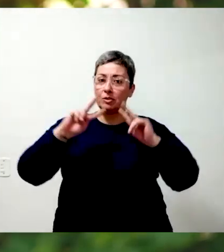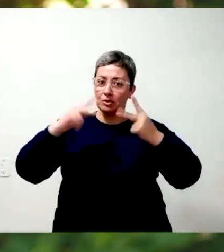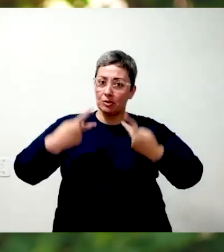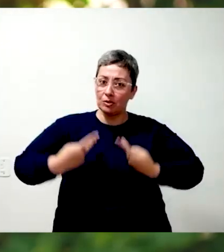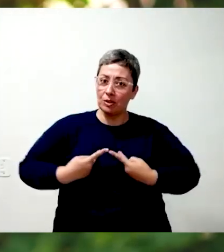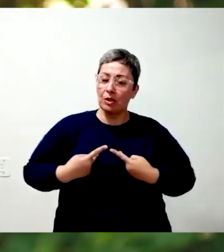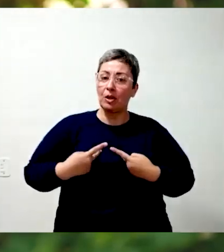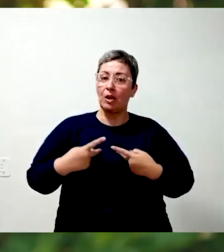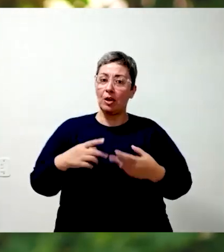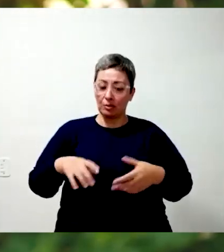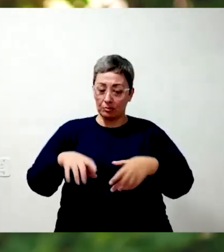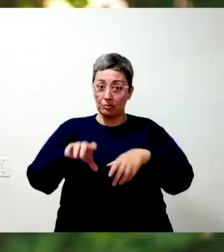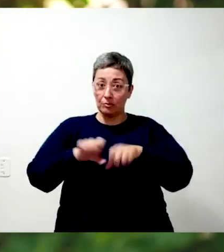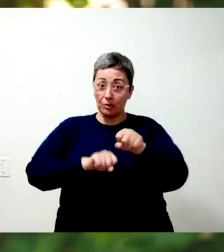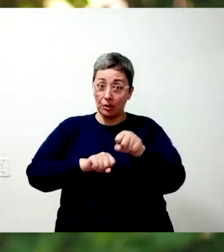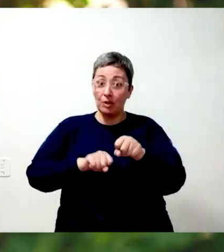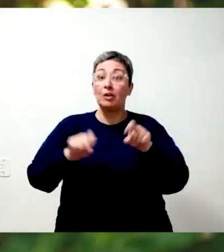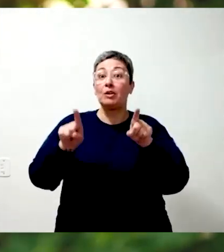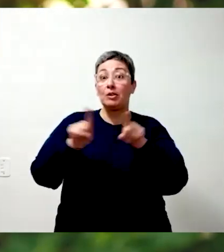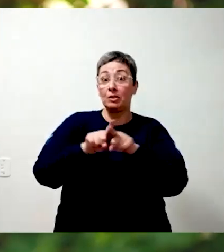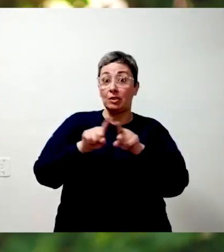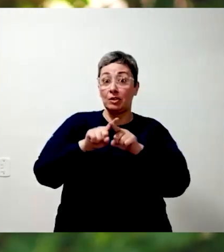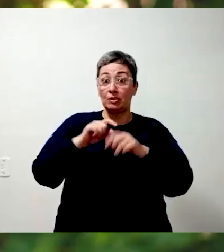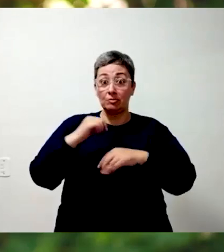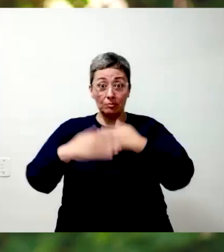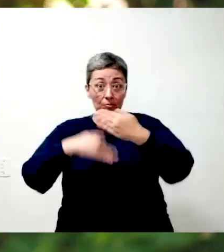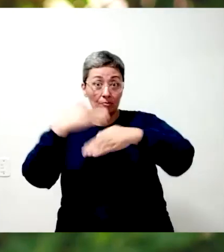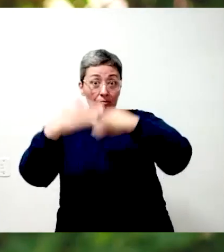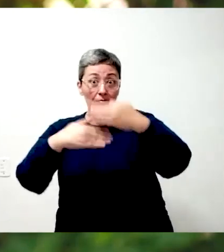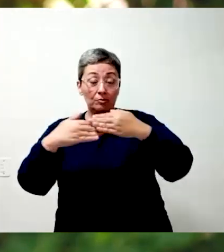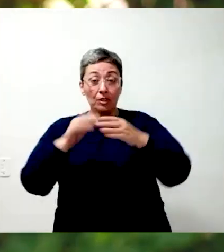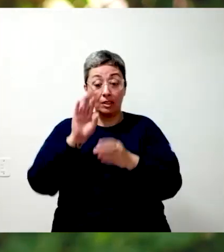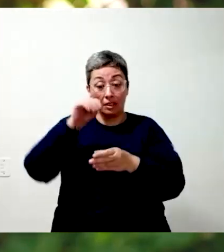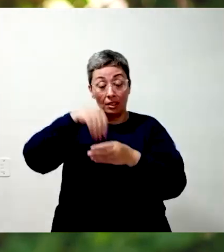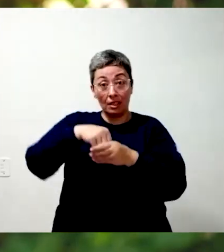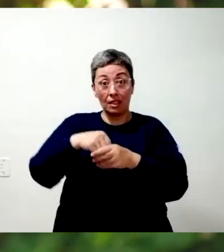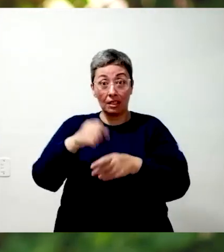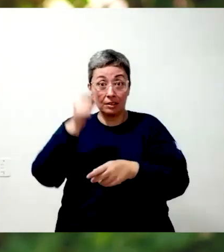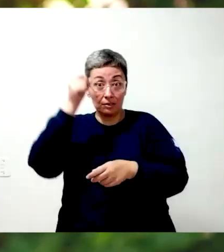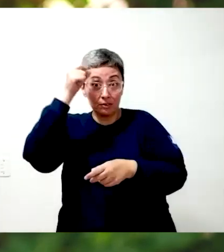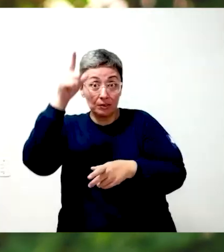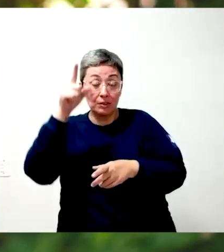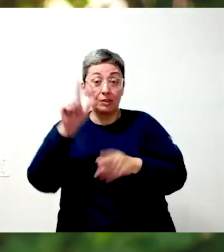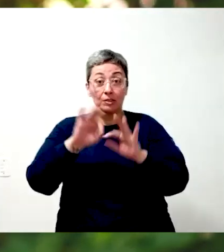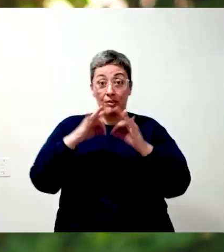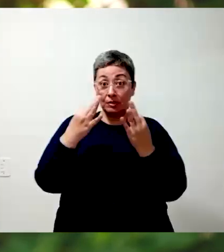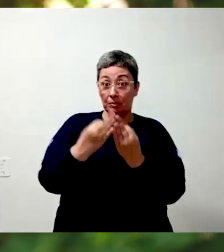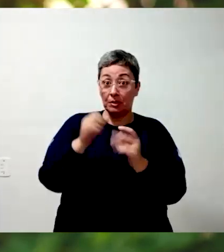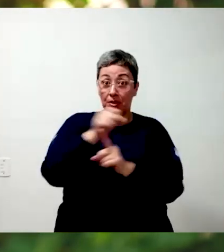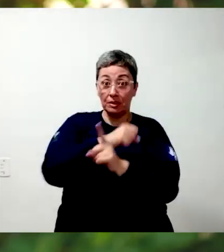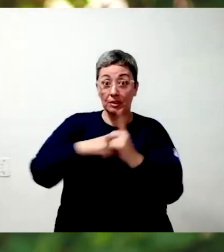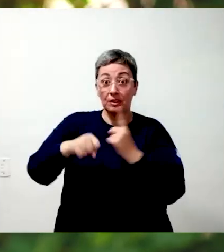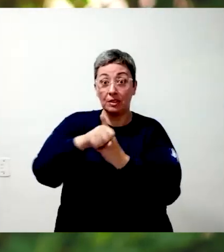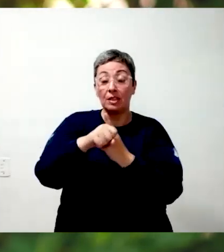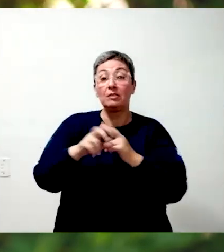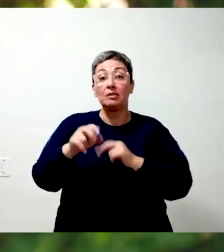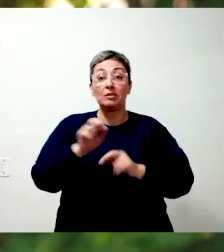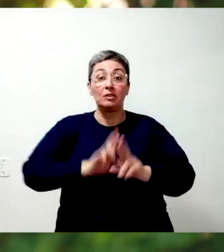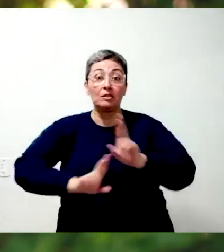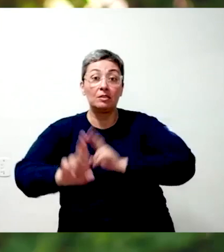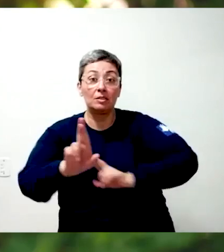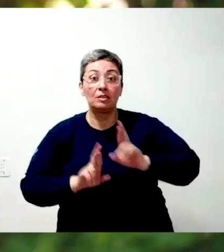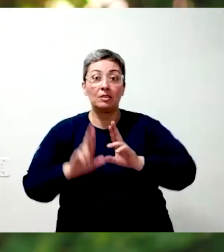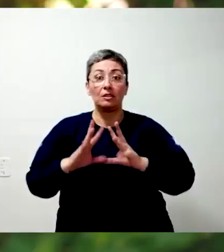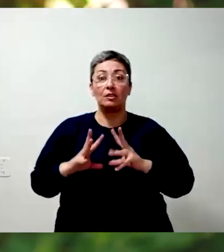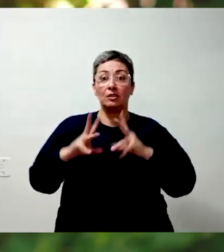cultura. Somos seres humanos formados na e pela cultura da nossa família e da sociedade mediante